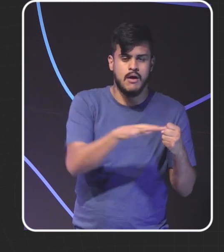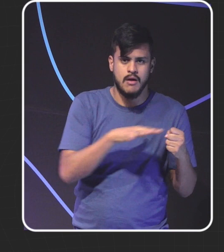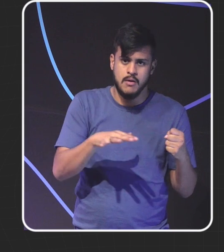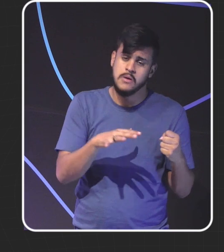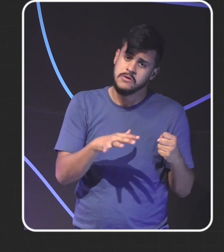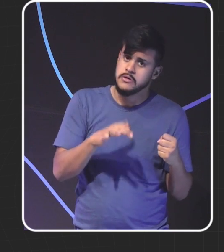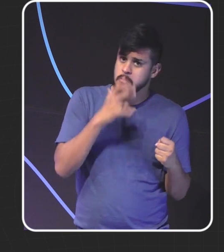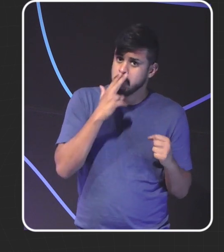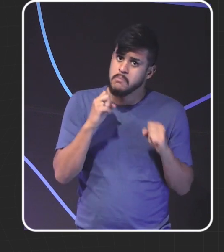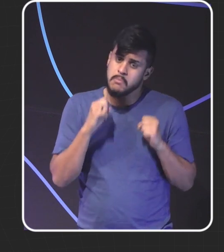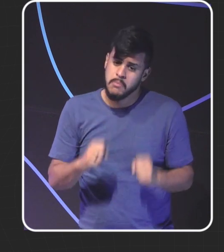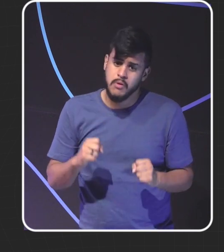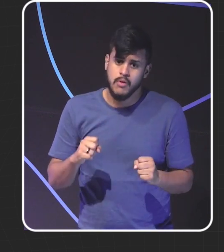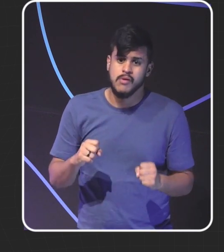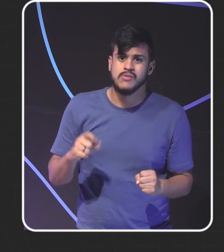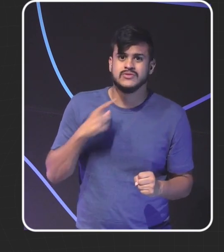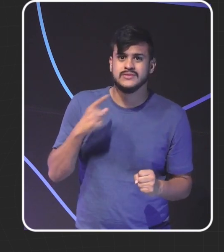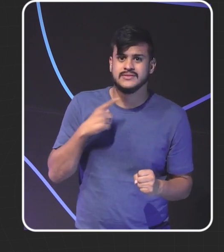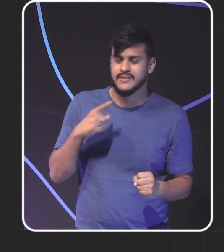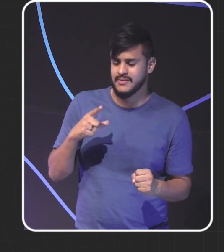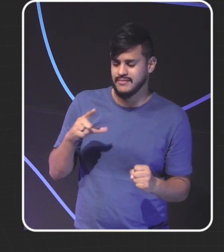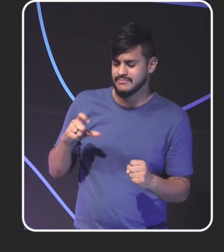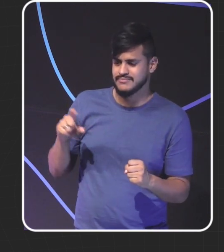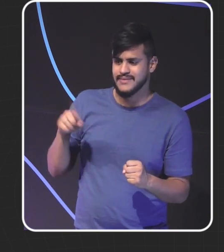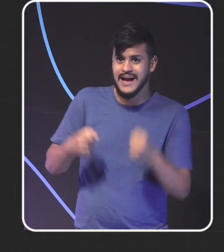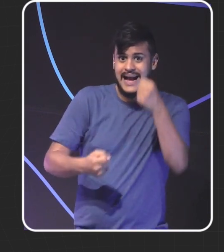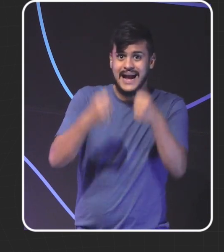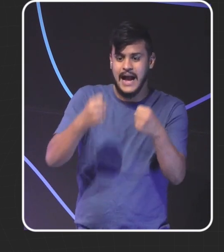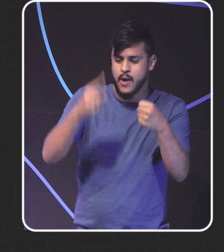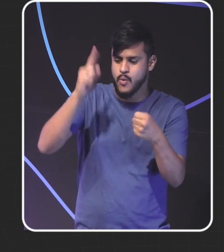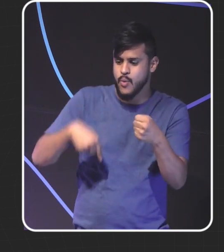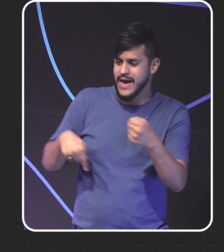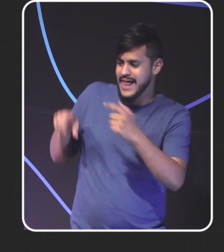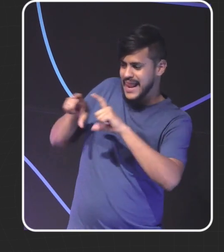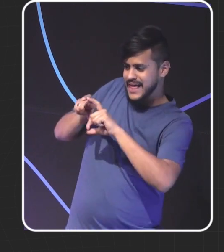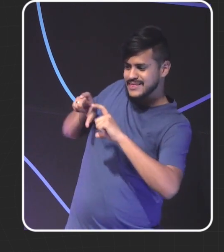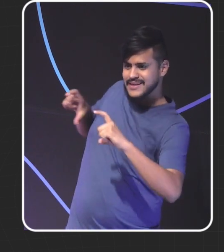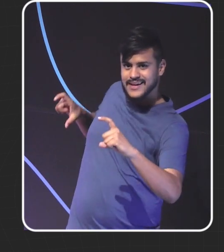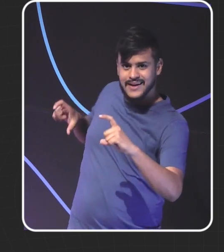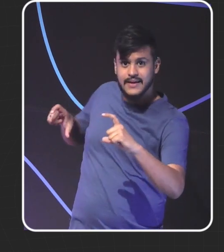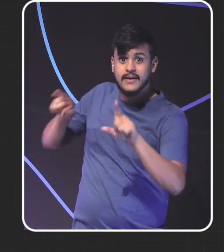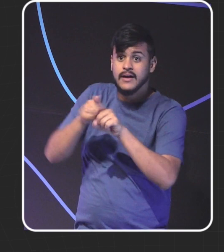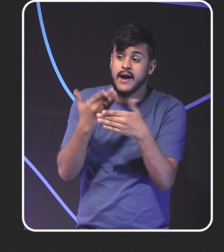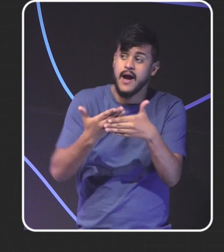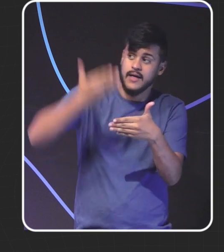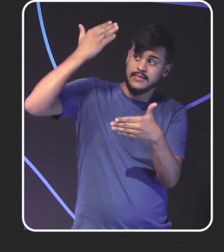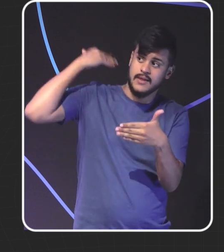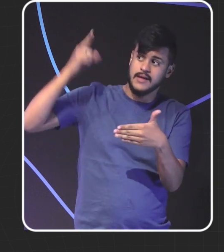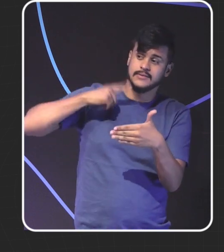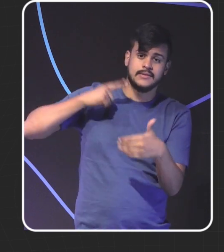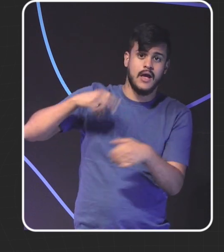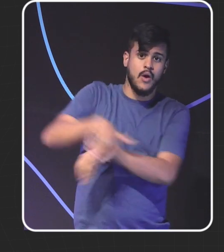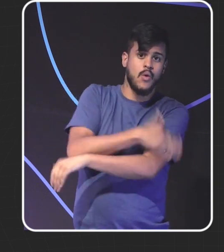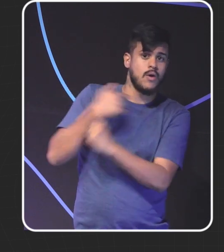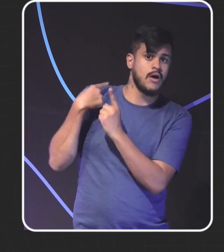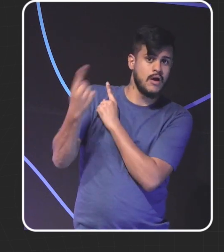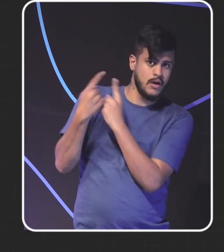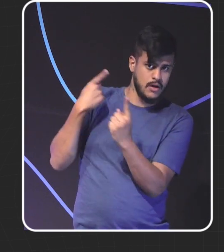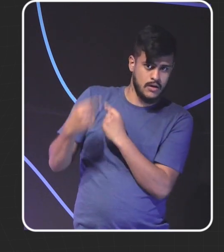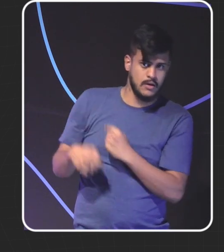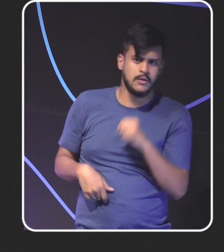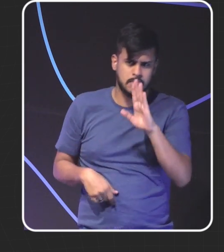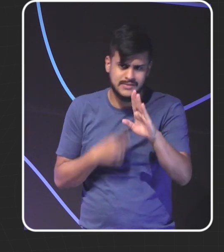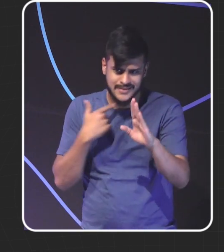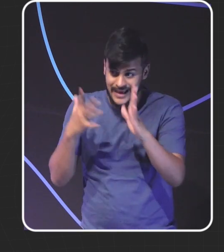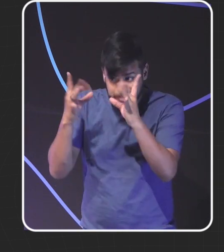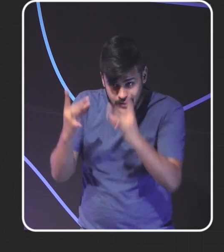carro de lateral, assim e aí com uma rua atrás, assim, né? Agora, se você quiser, você